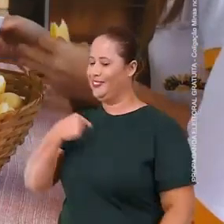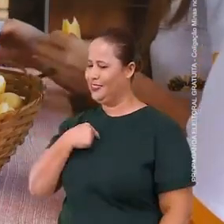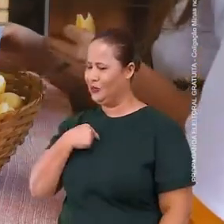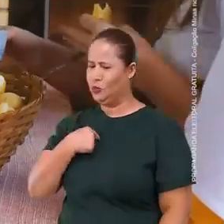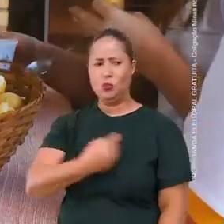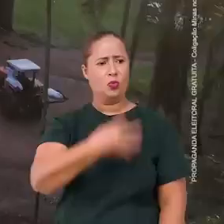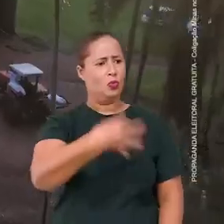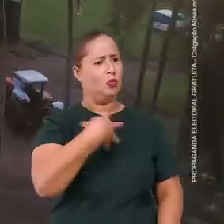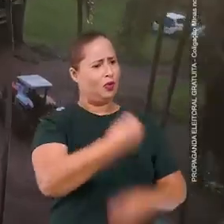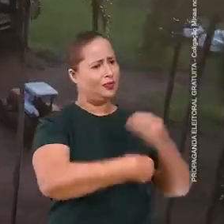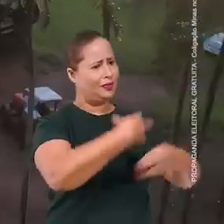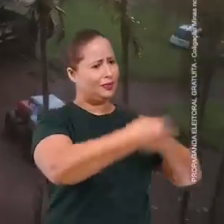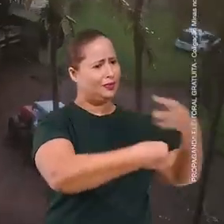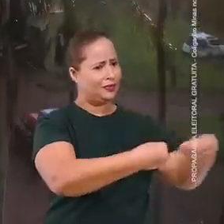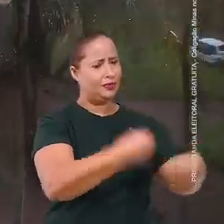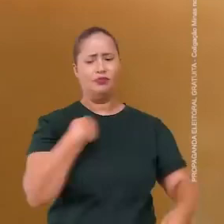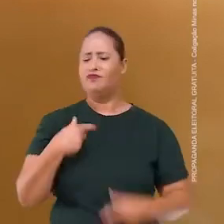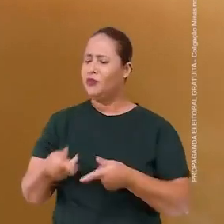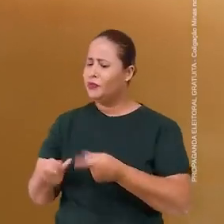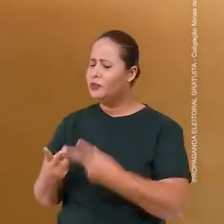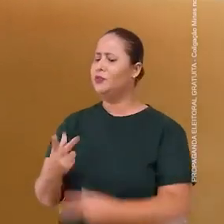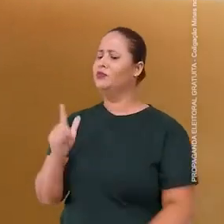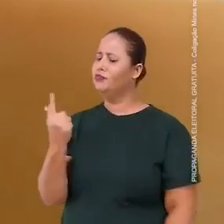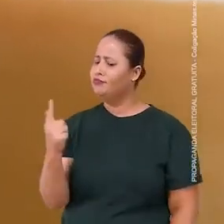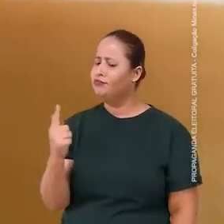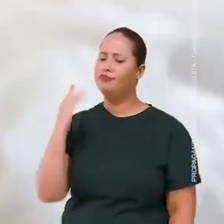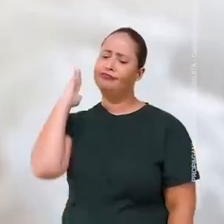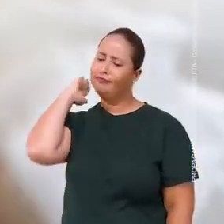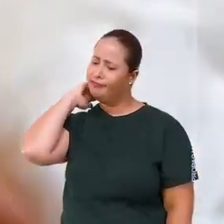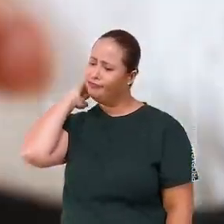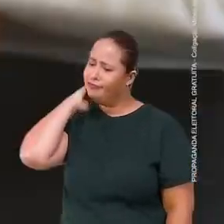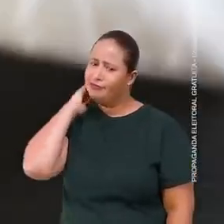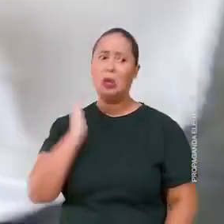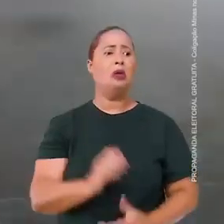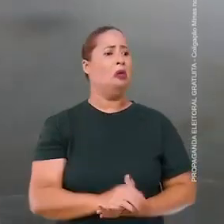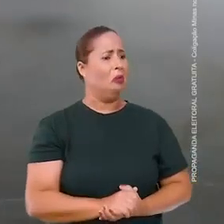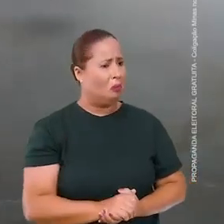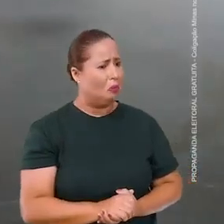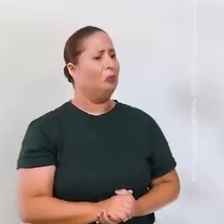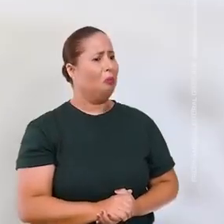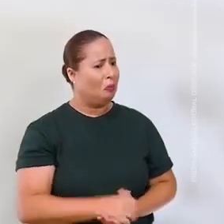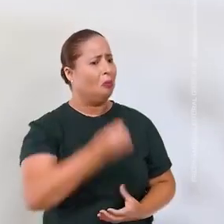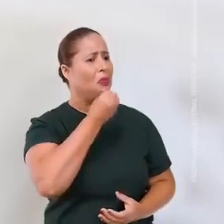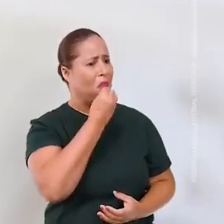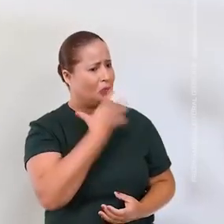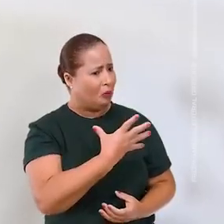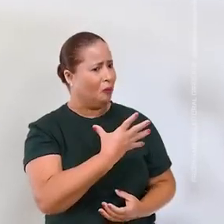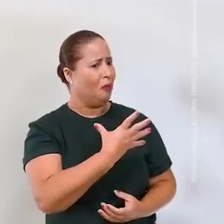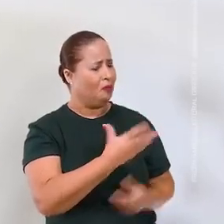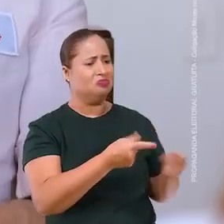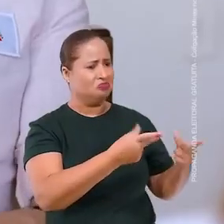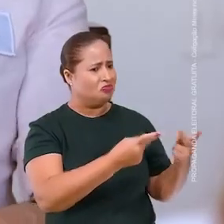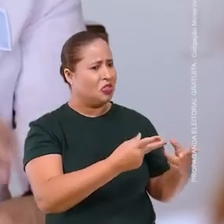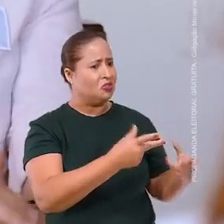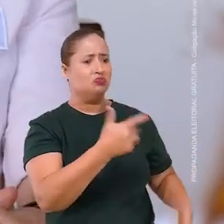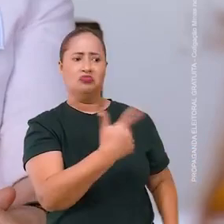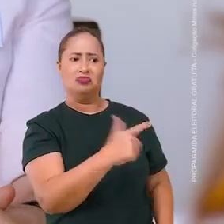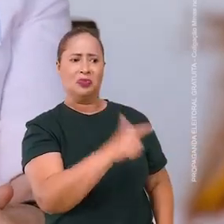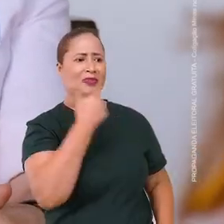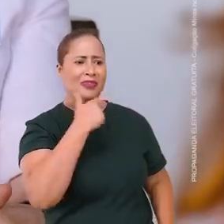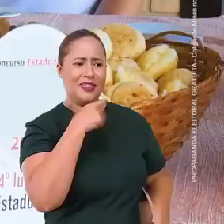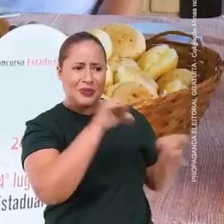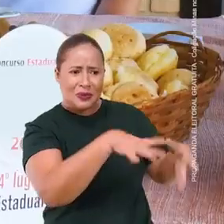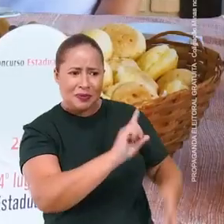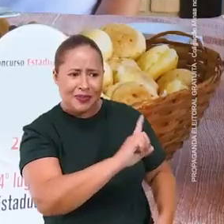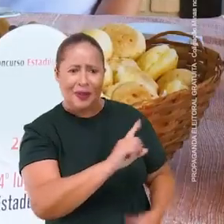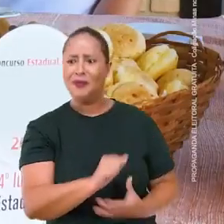é a quarta geração. Vendo pra Goiás, pra Paraná. Ah, é? Né? Então vai longe, vai então. Longe. Não tem queijo que fica